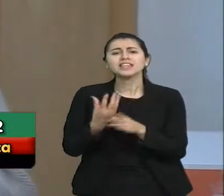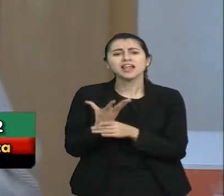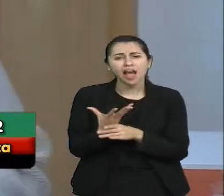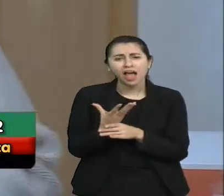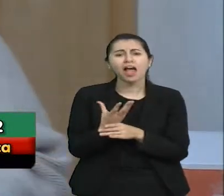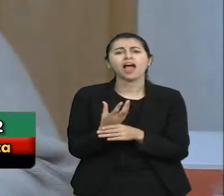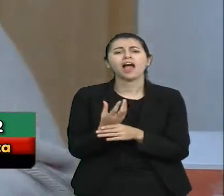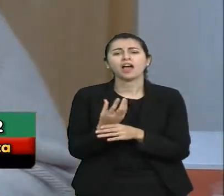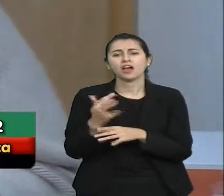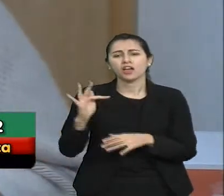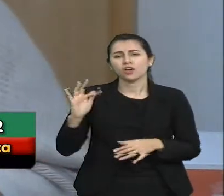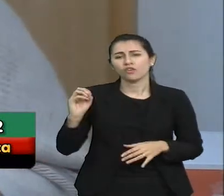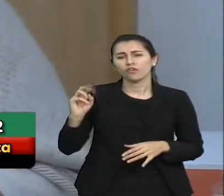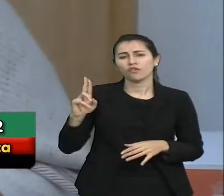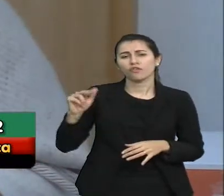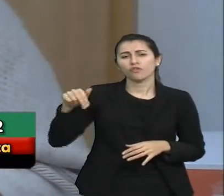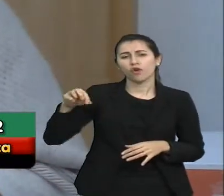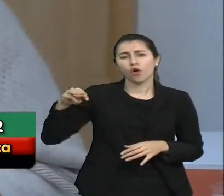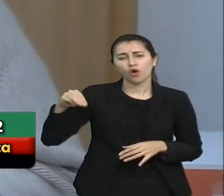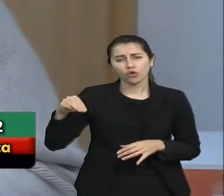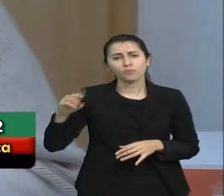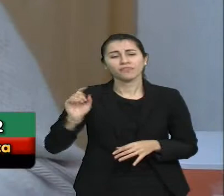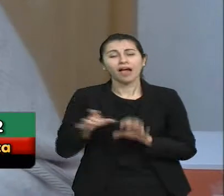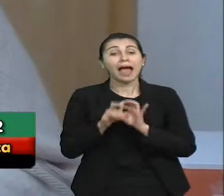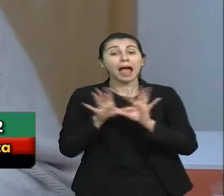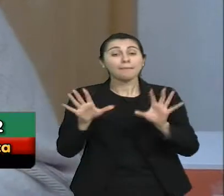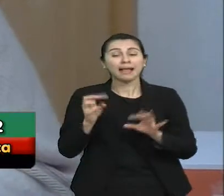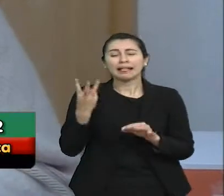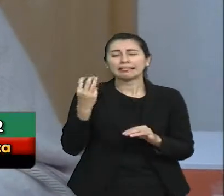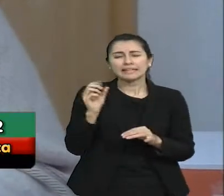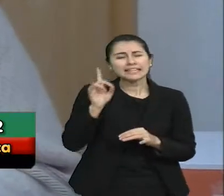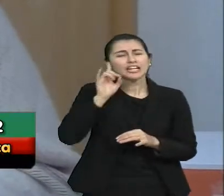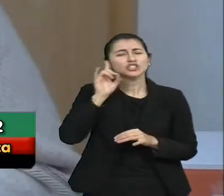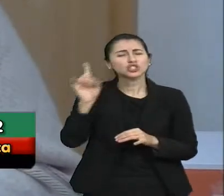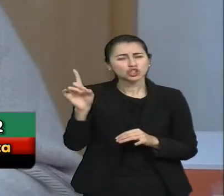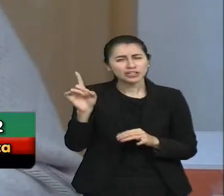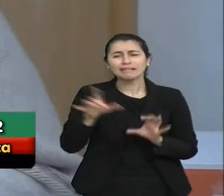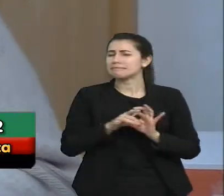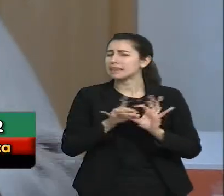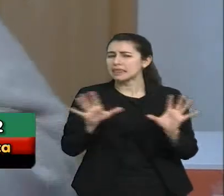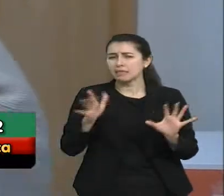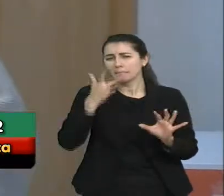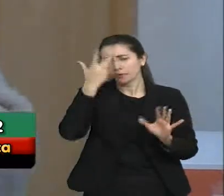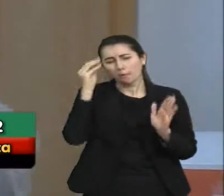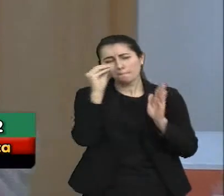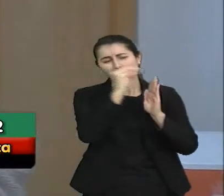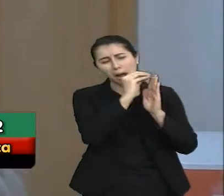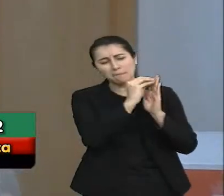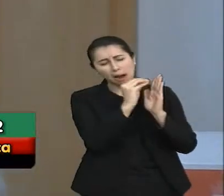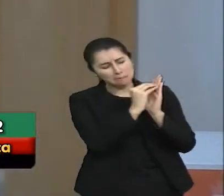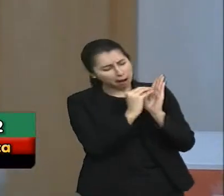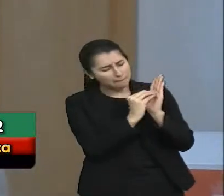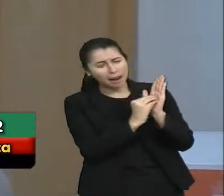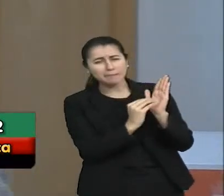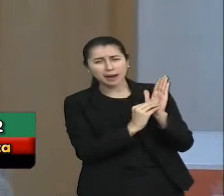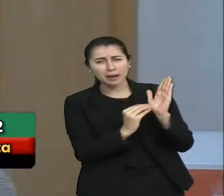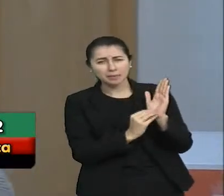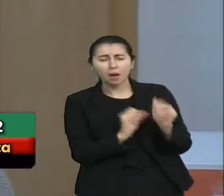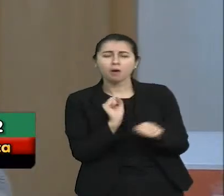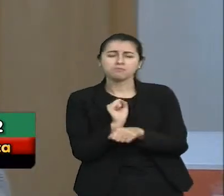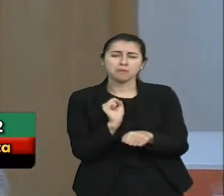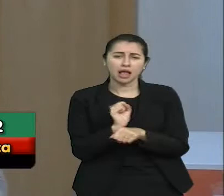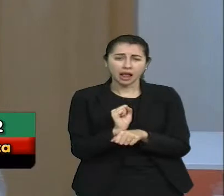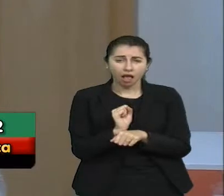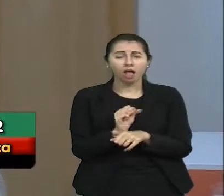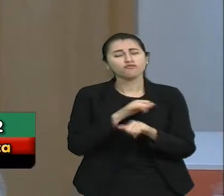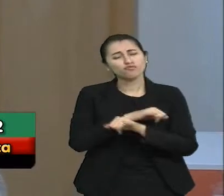mande. Ficará aberto por 30 dias, vereadora Juliana. Viu, senhora Vânia? A gente vai abrir o máximo possível, vamos divulgar, para que